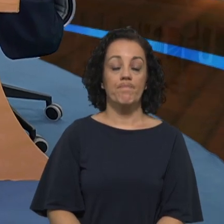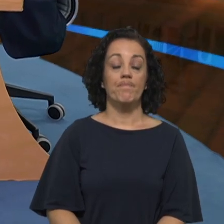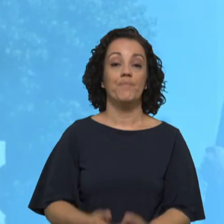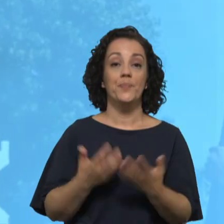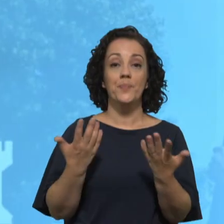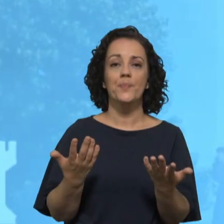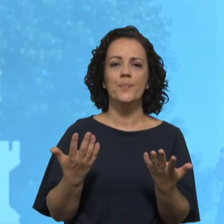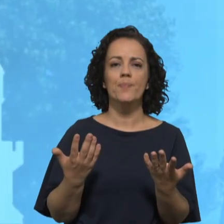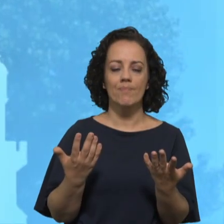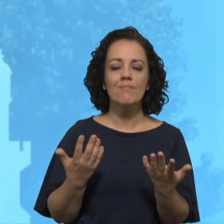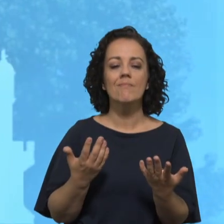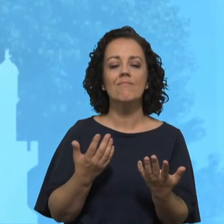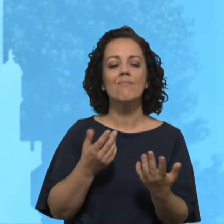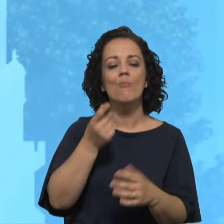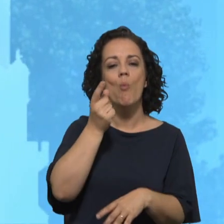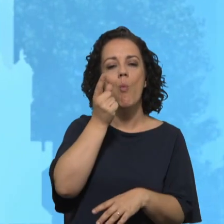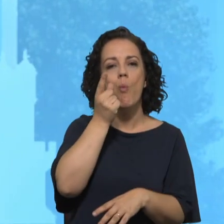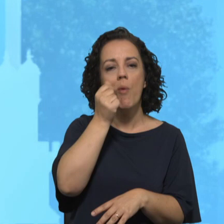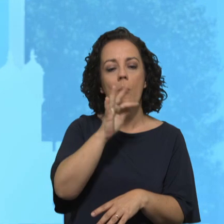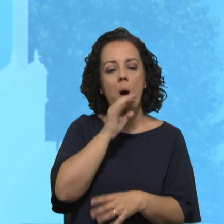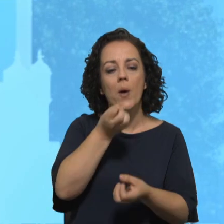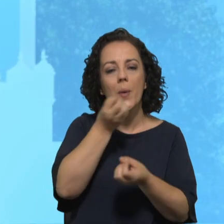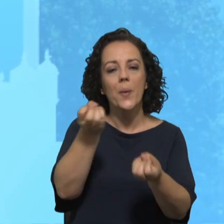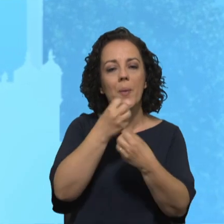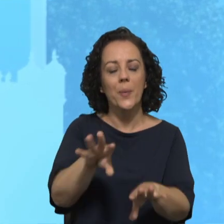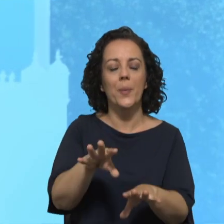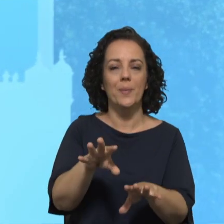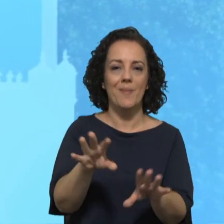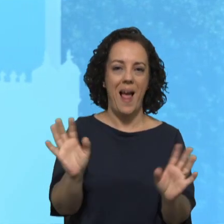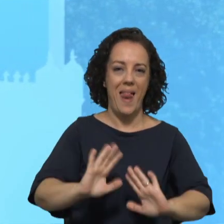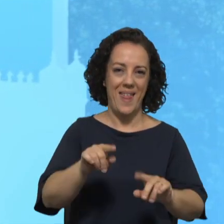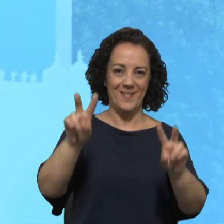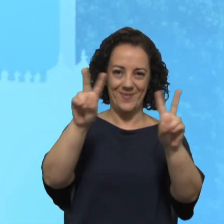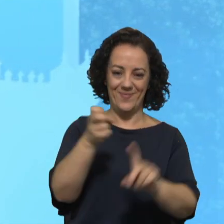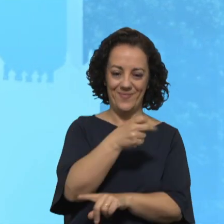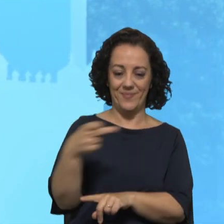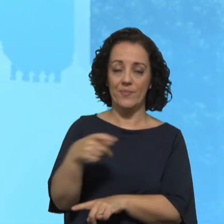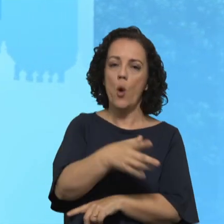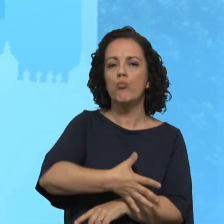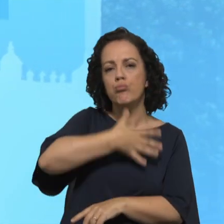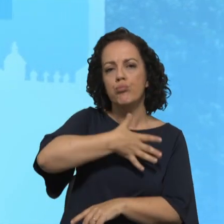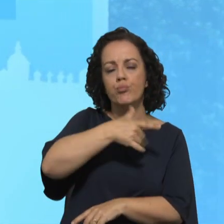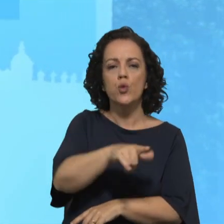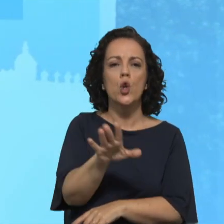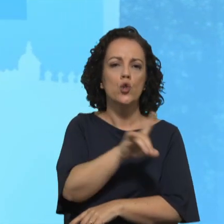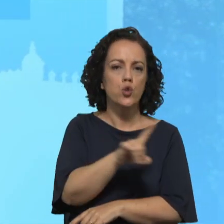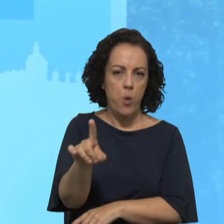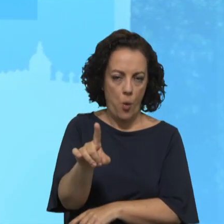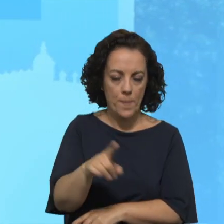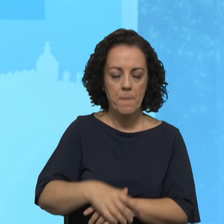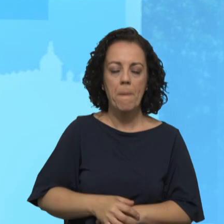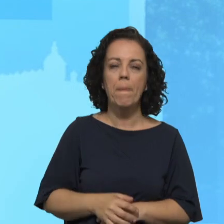Não vos deixarei órfãos é uma expressão que salta deste Evangelho de João. Ao fim e ao cabo,